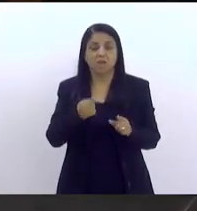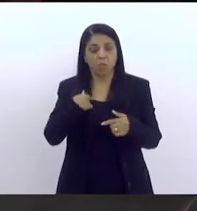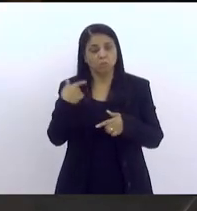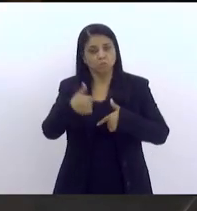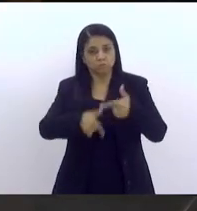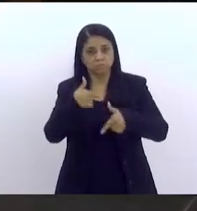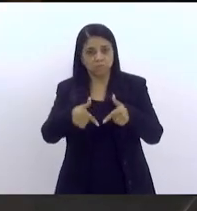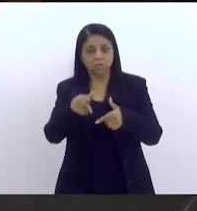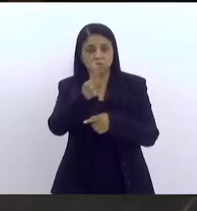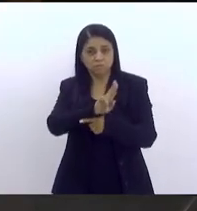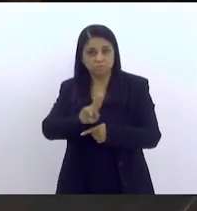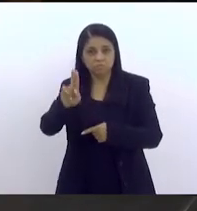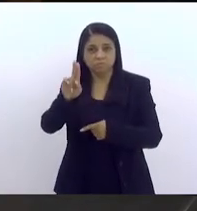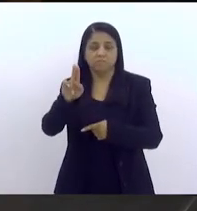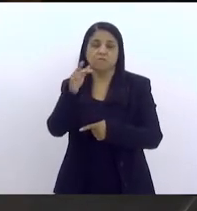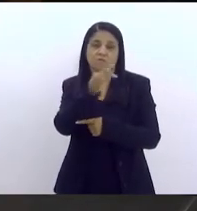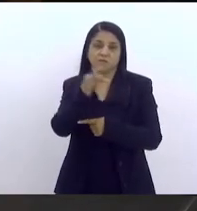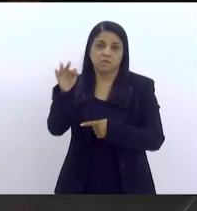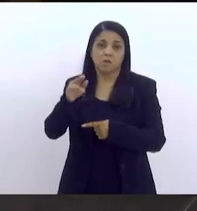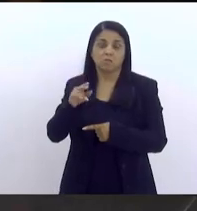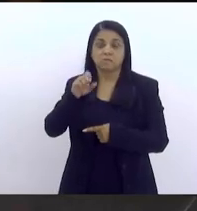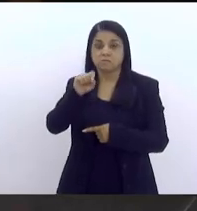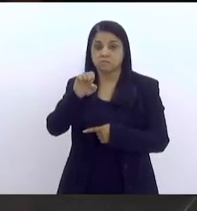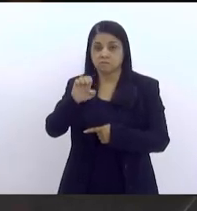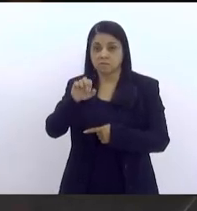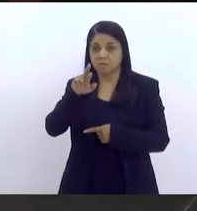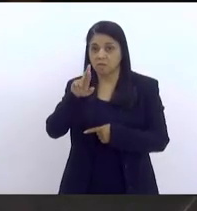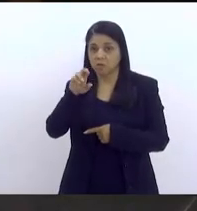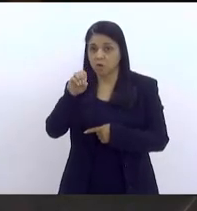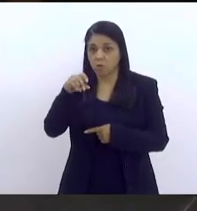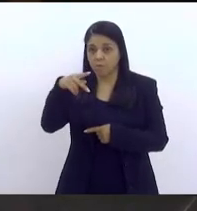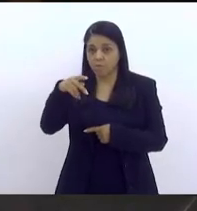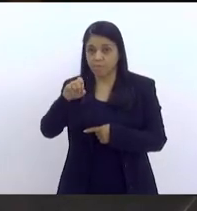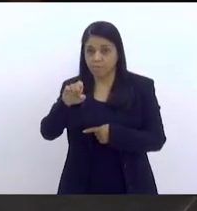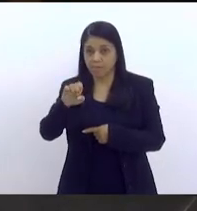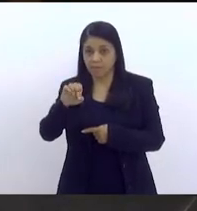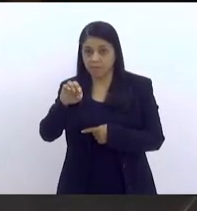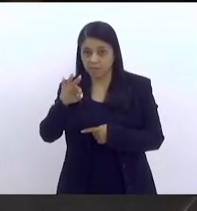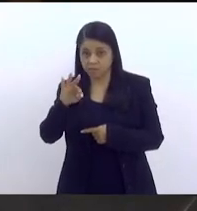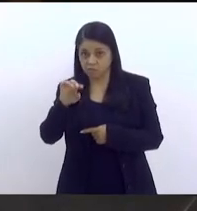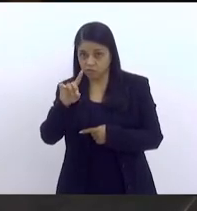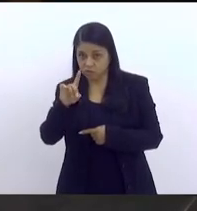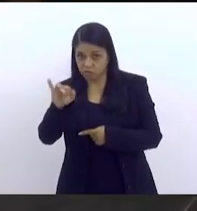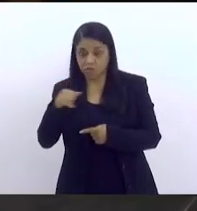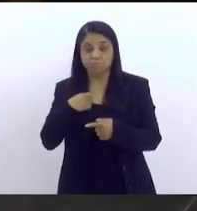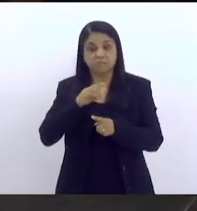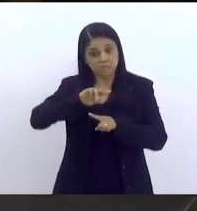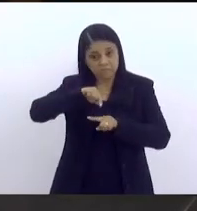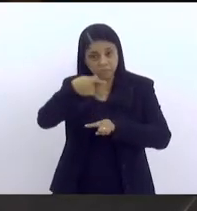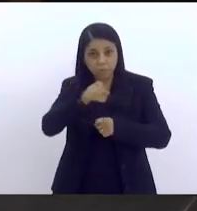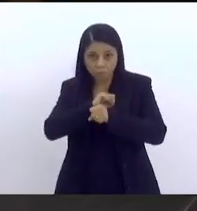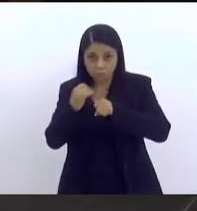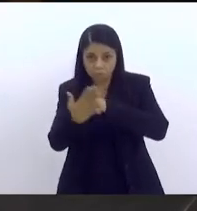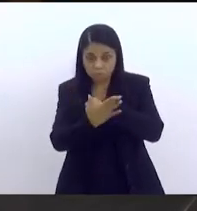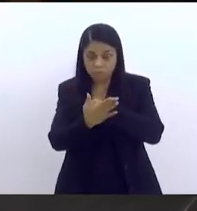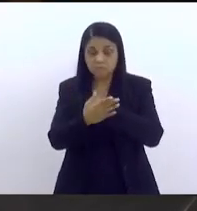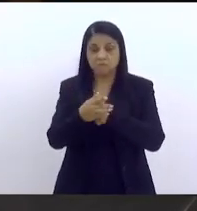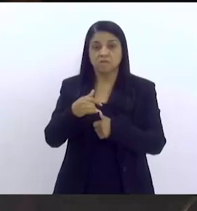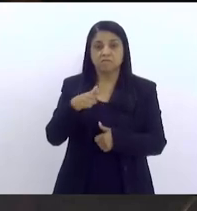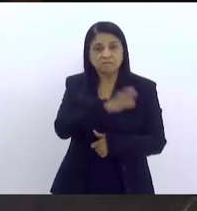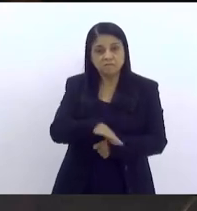Federal do Rio de Janeiro em Seropédica pós pandemia crianças entre três quatro anos entrava em